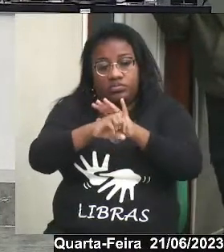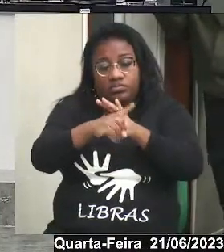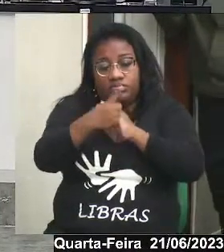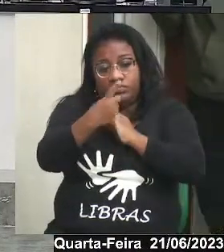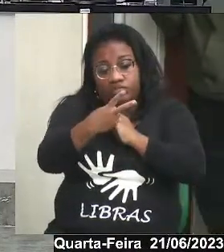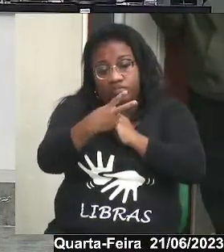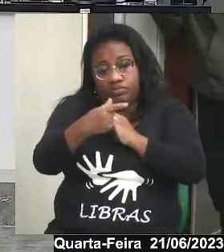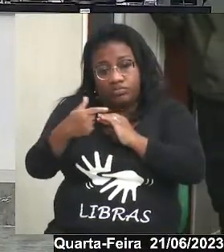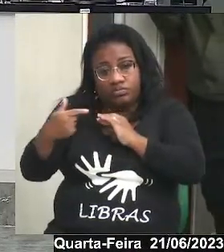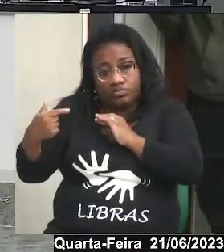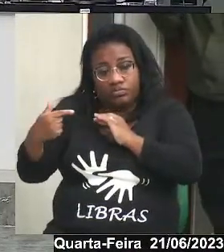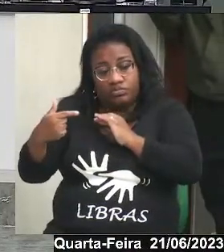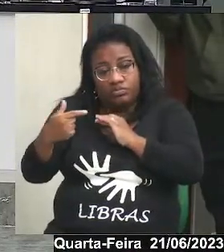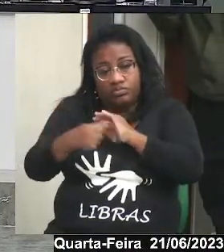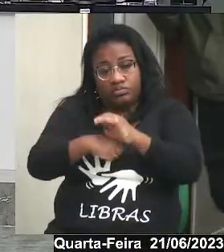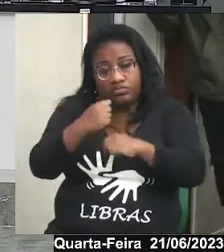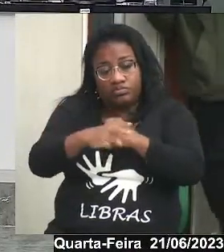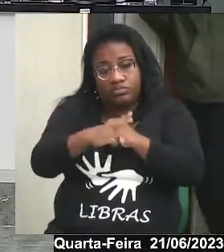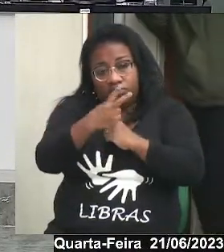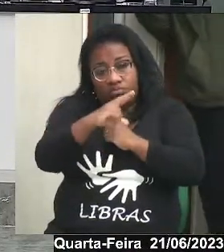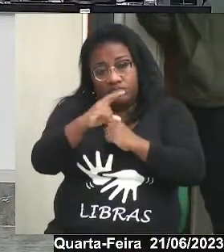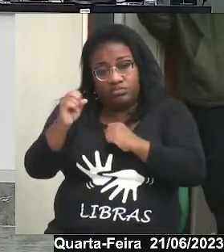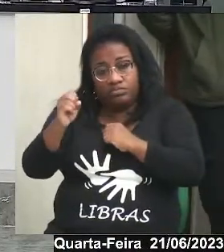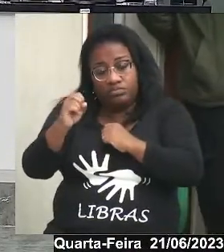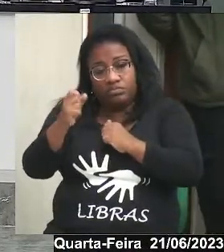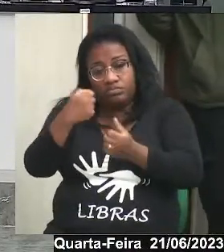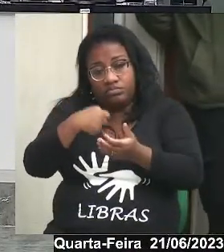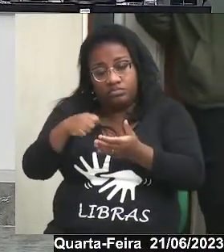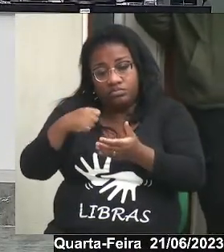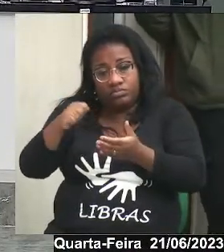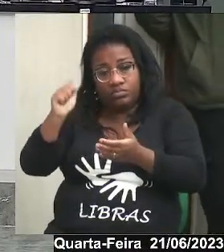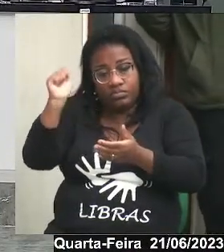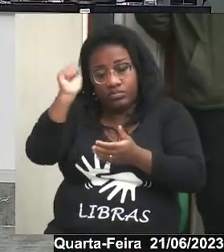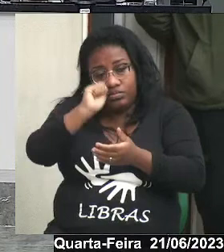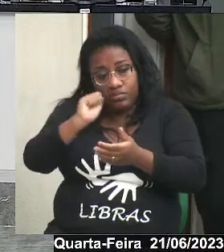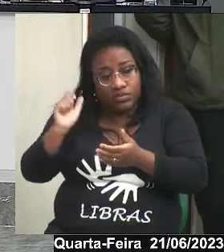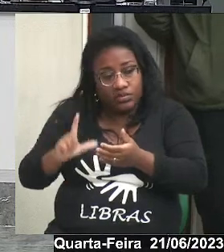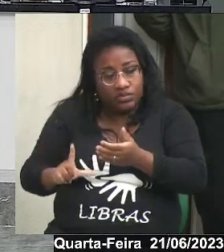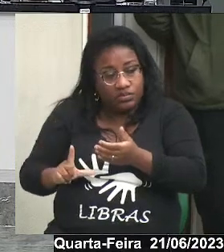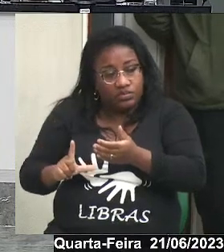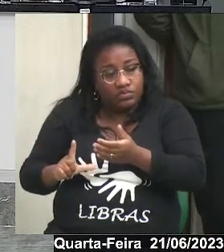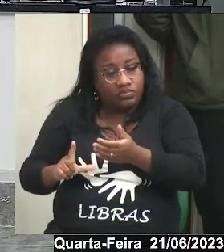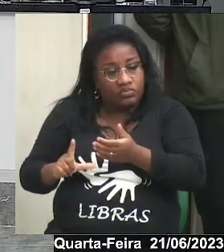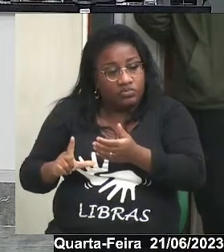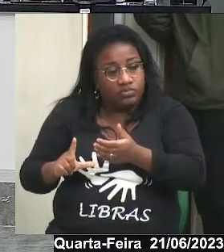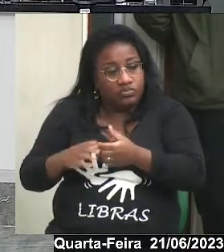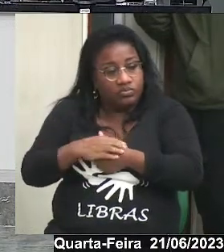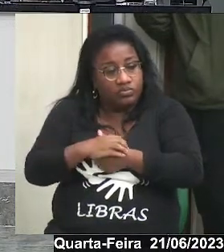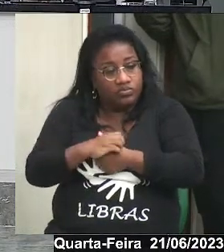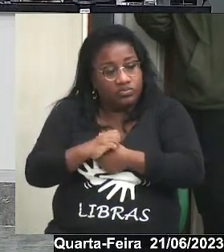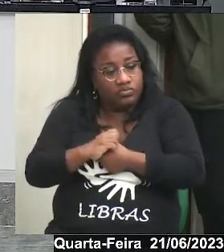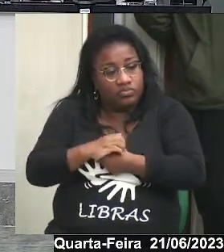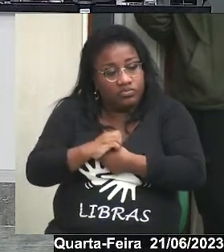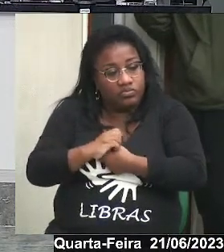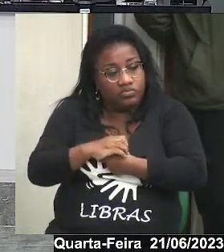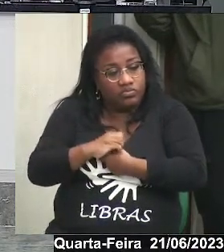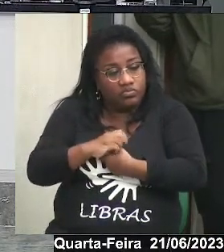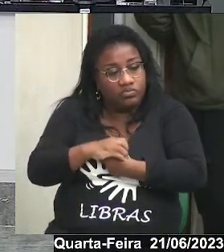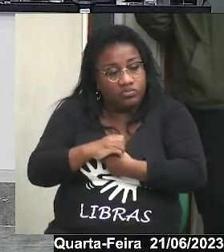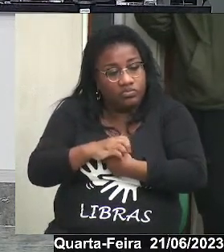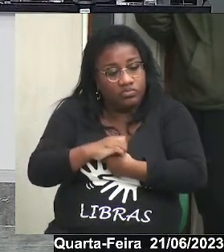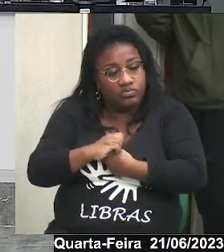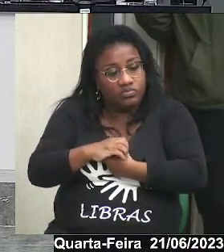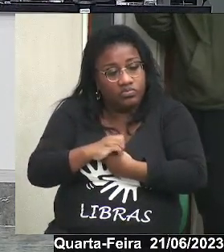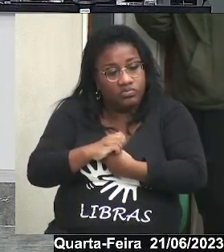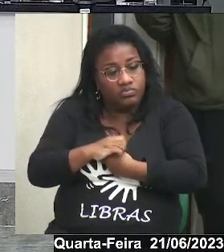indicação 260 de 2023, de autoria do vereador Alexandre Campos e Bob Léo do Castilho. Não,